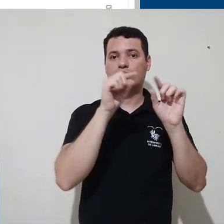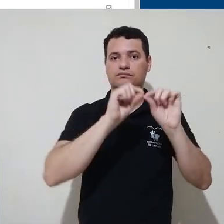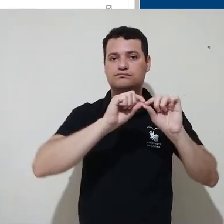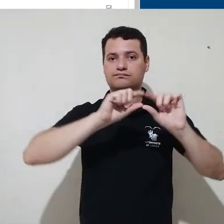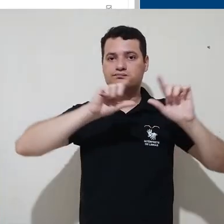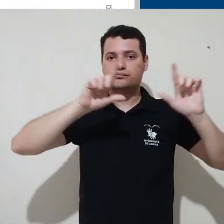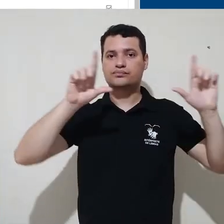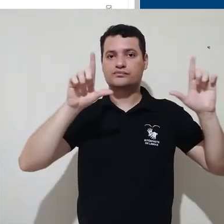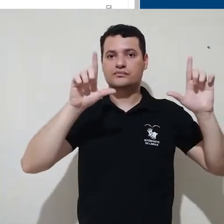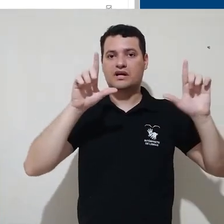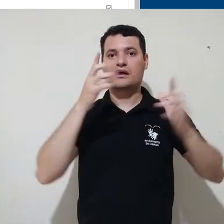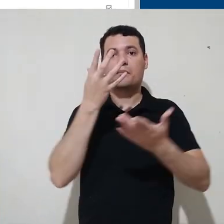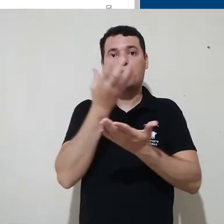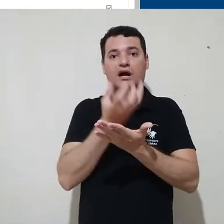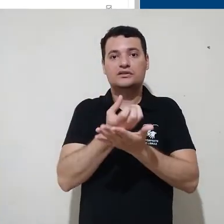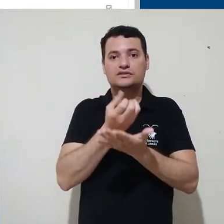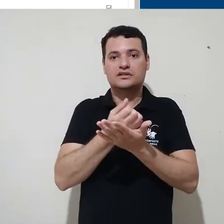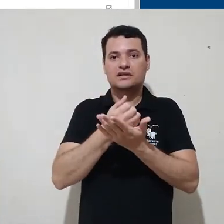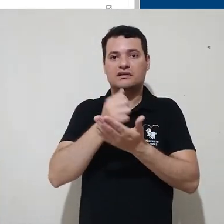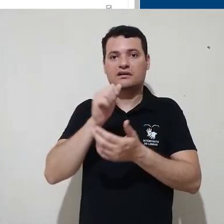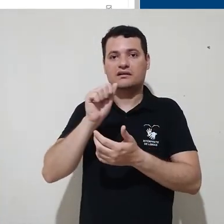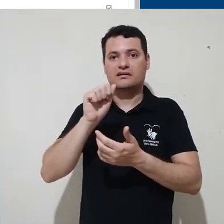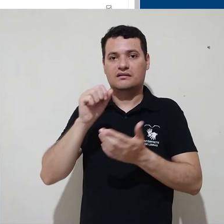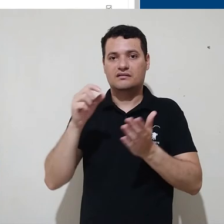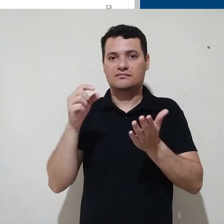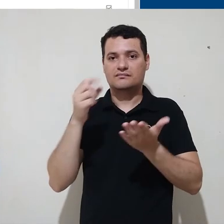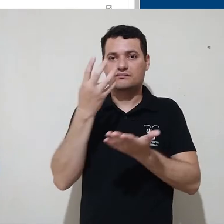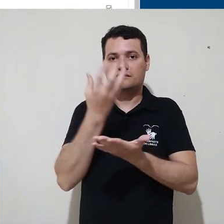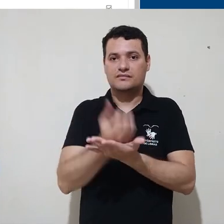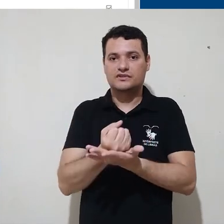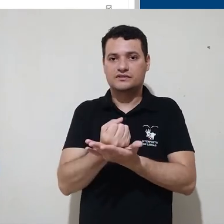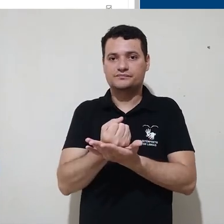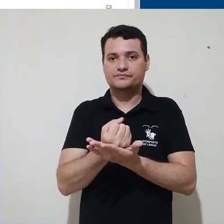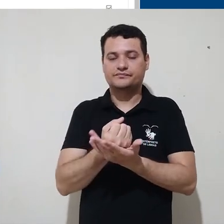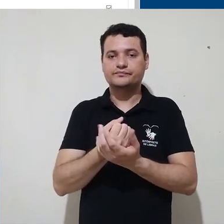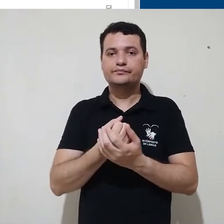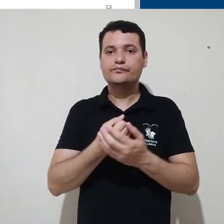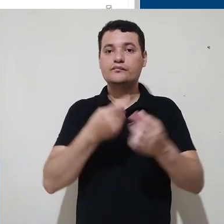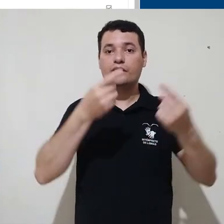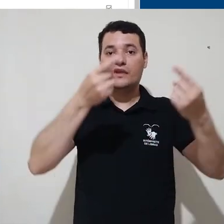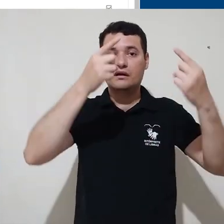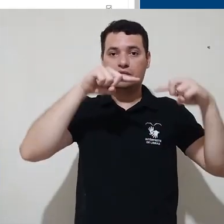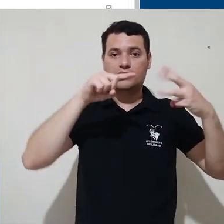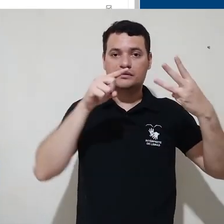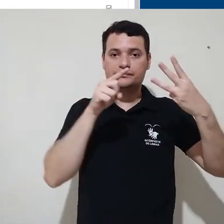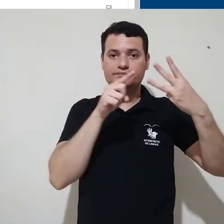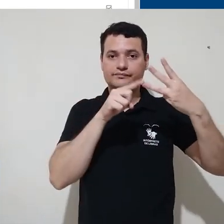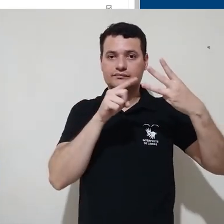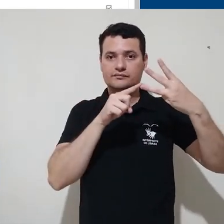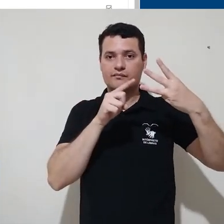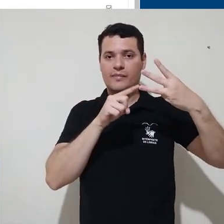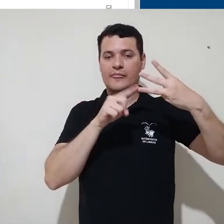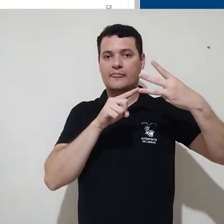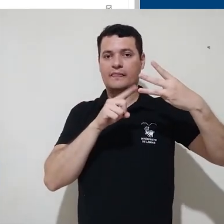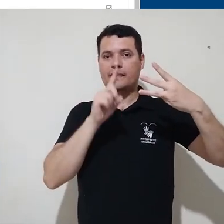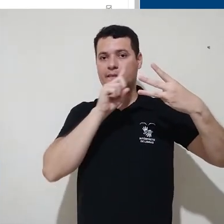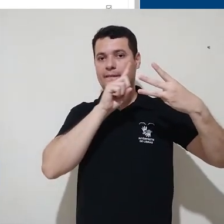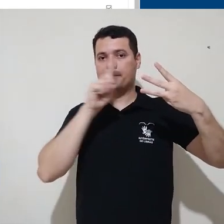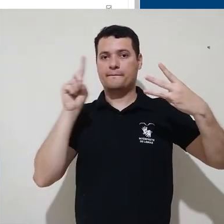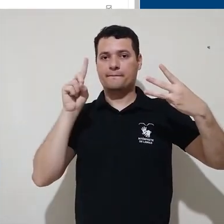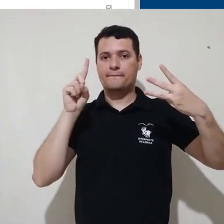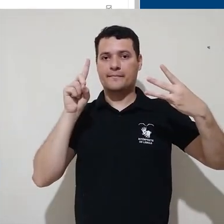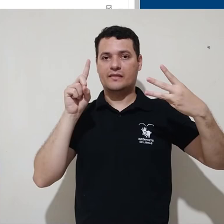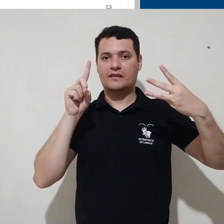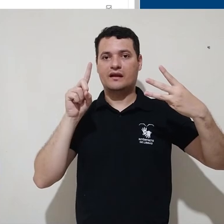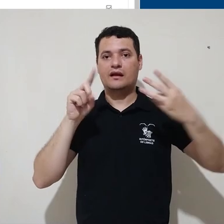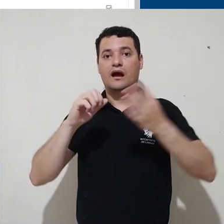acessado clicando sobre ele. E clicando sobre ele, vamos baixar esse arquivo que está disponível aqui. A